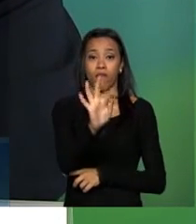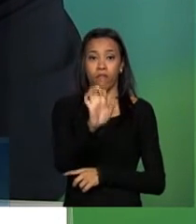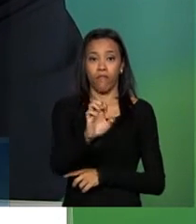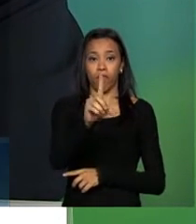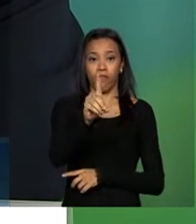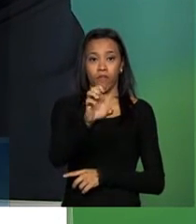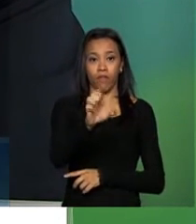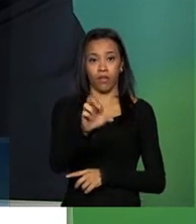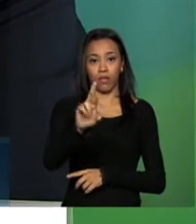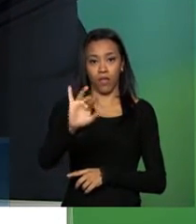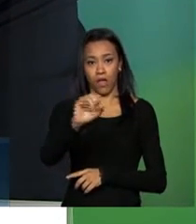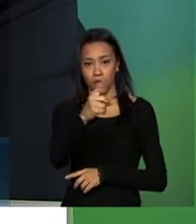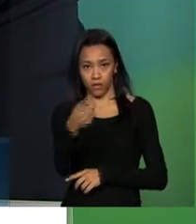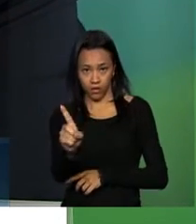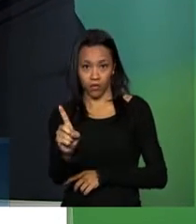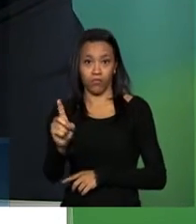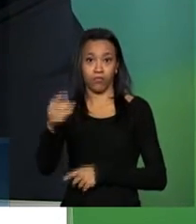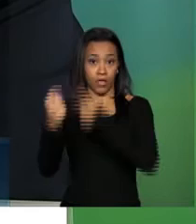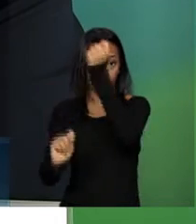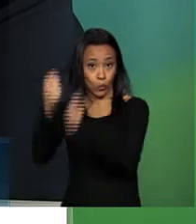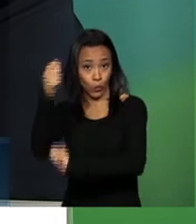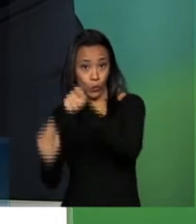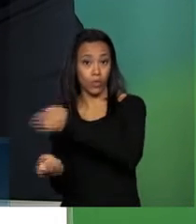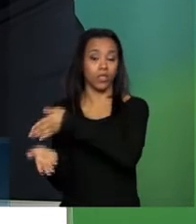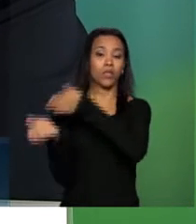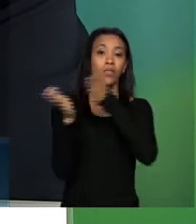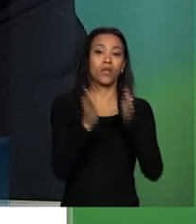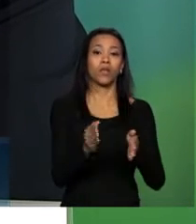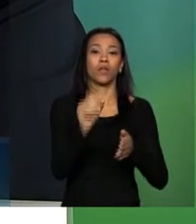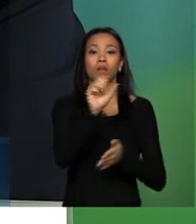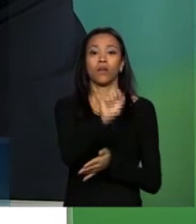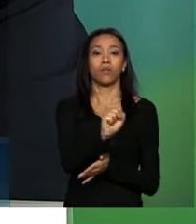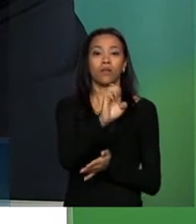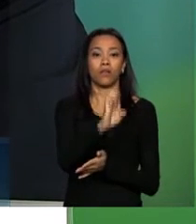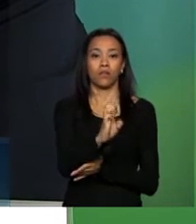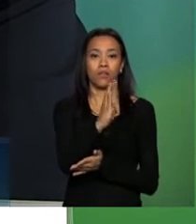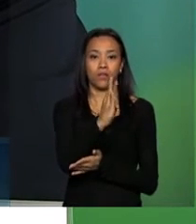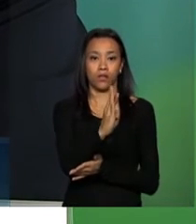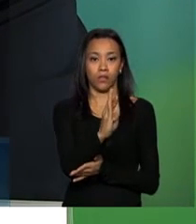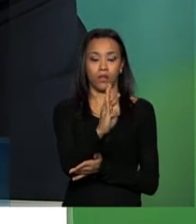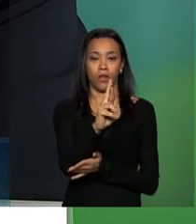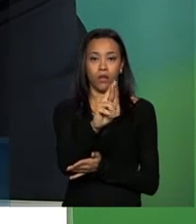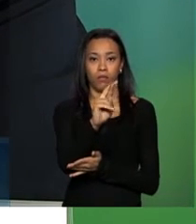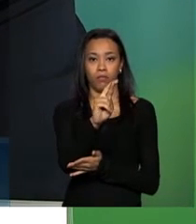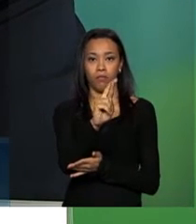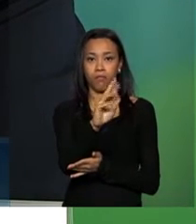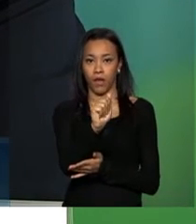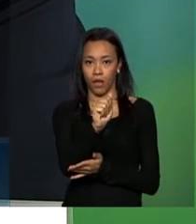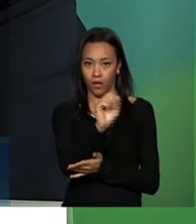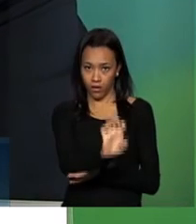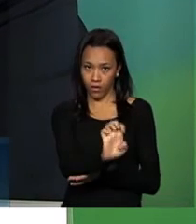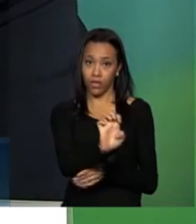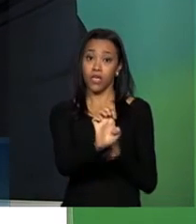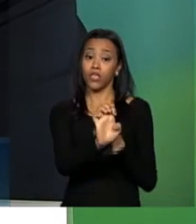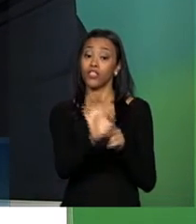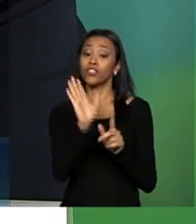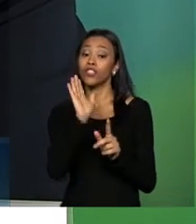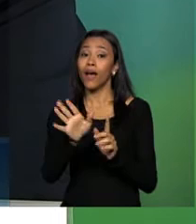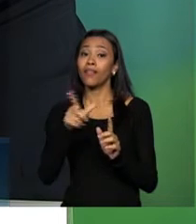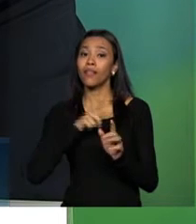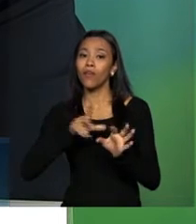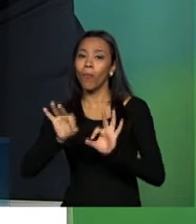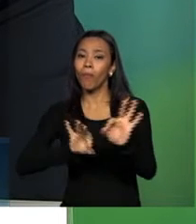a estrutura do SEBRAE, da APEX, que prospectam já oportunidades